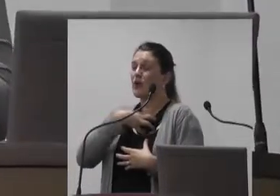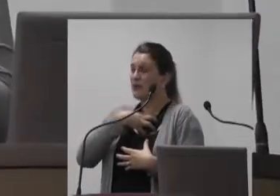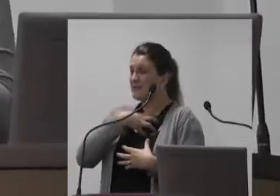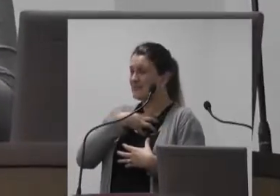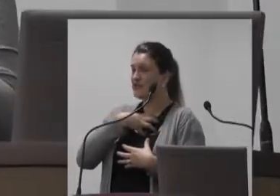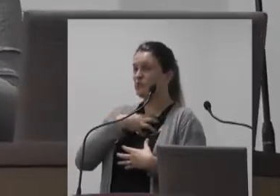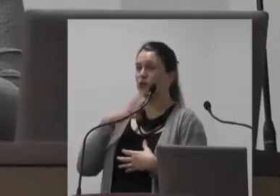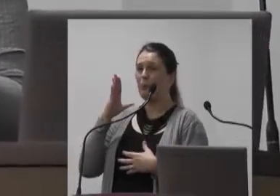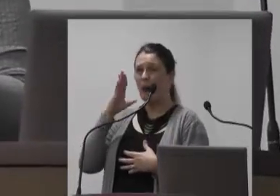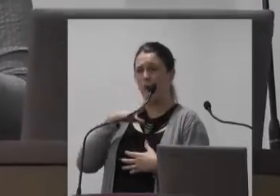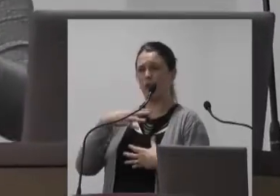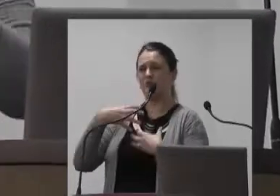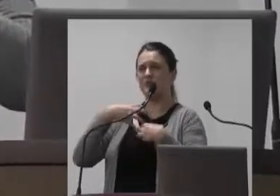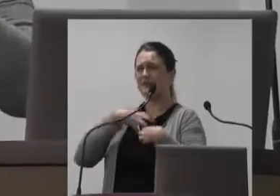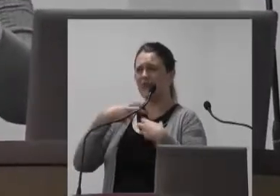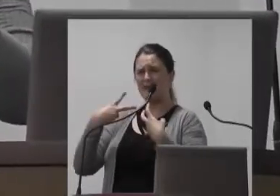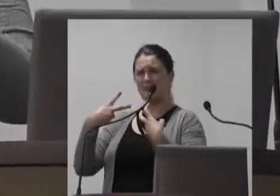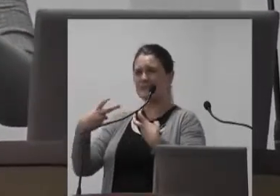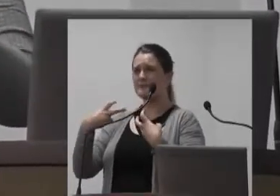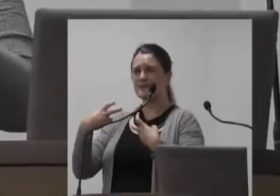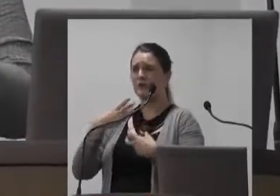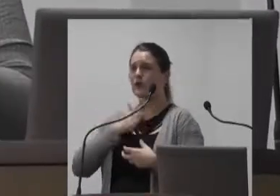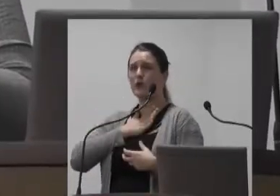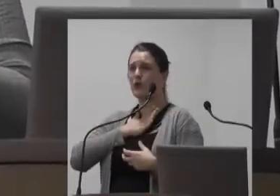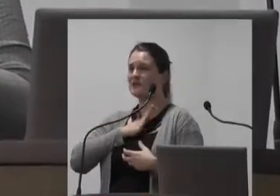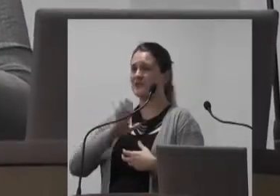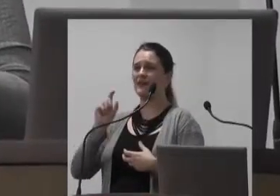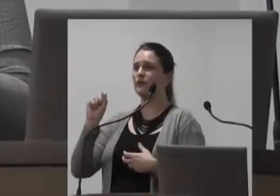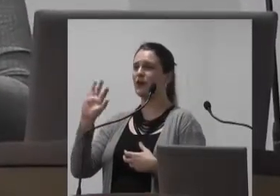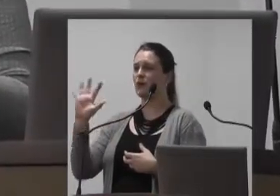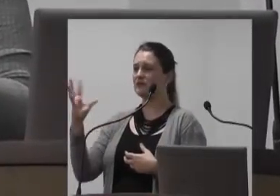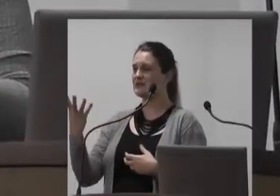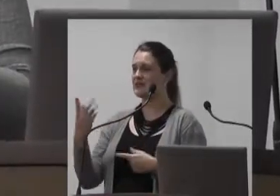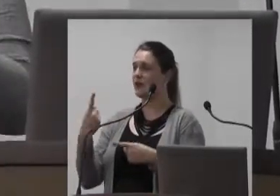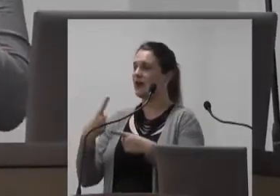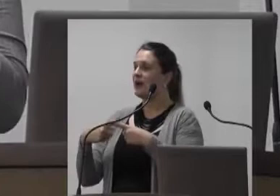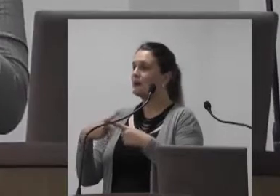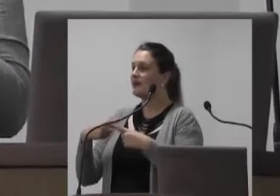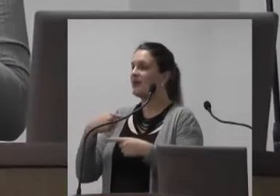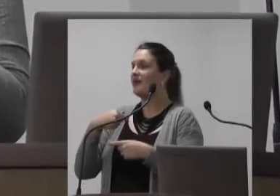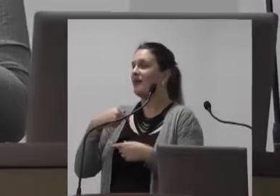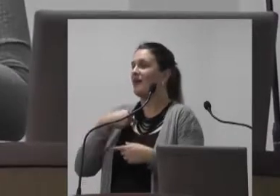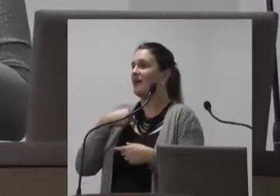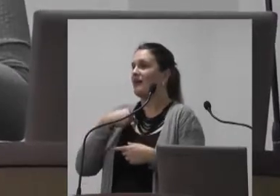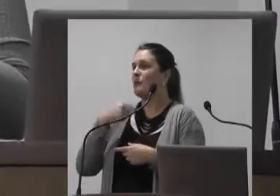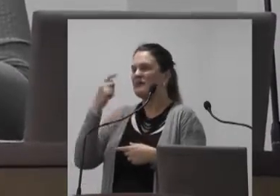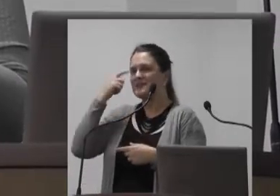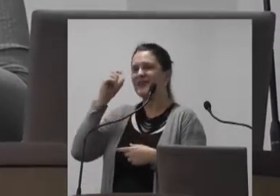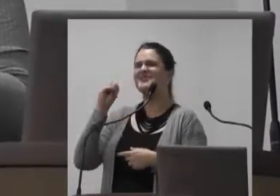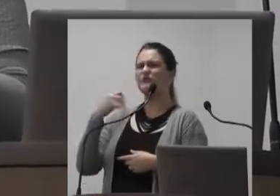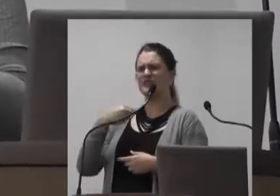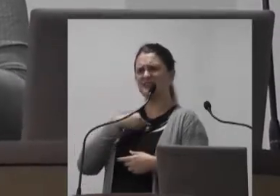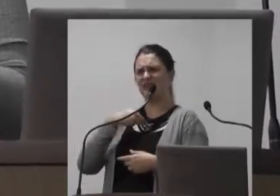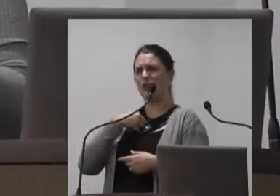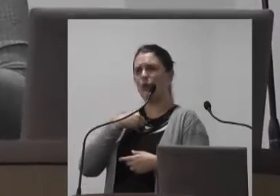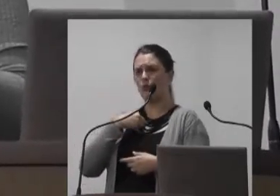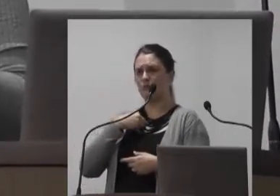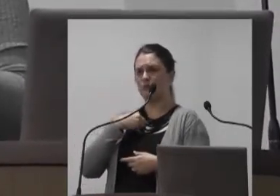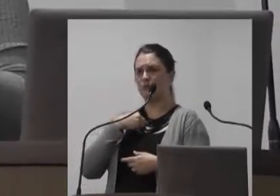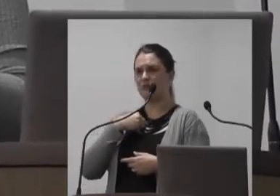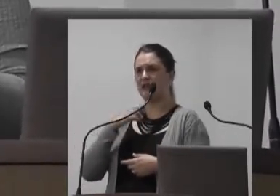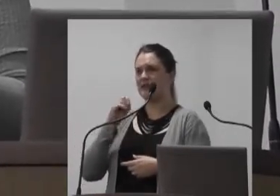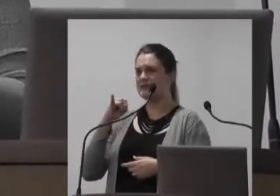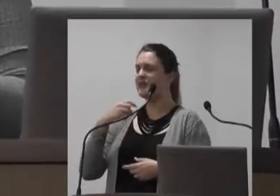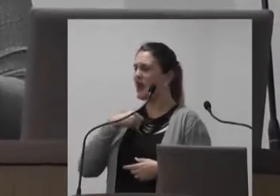daí, na hora, eu me senti muito mal. Eu tive aquela percepção e eu não gostei do que aconteceu. Porque eu pensei, e se fosse